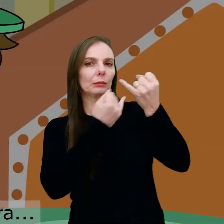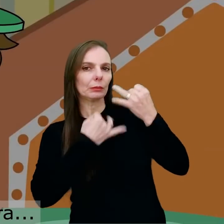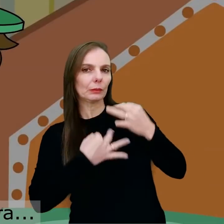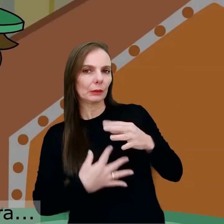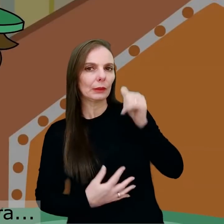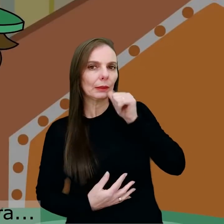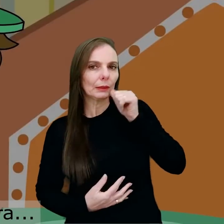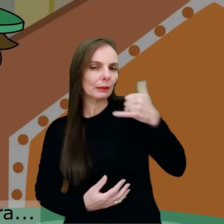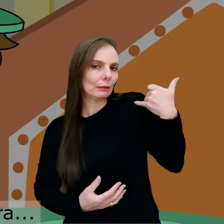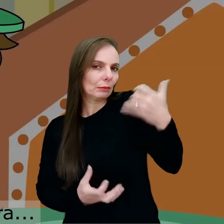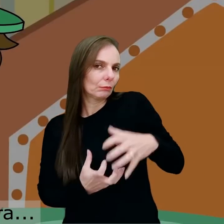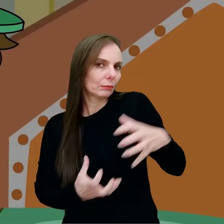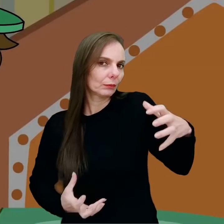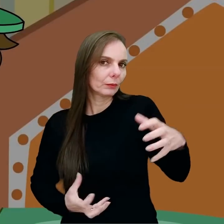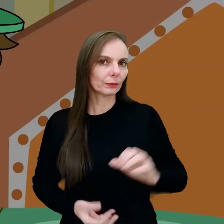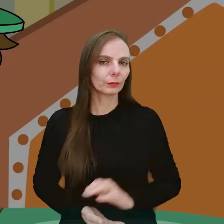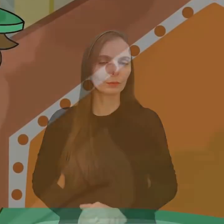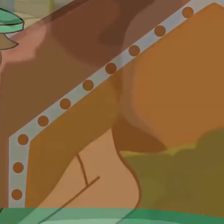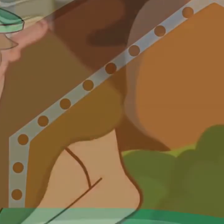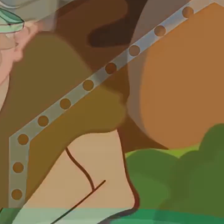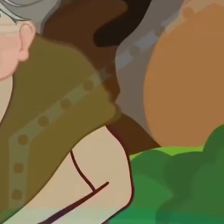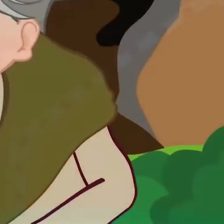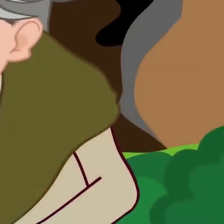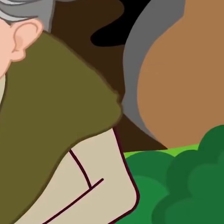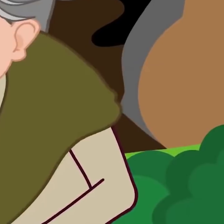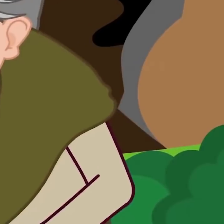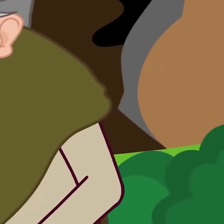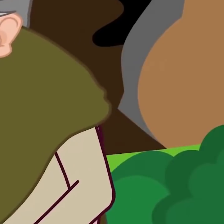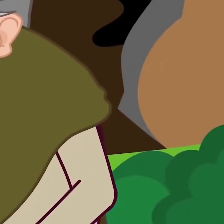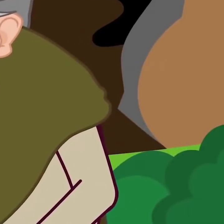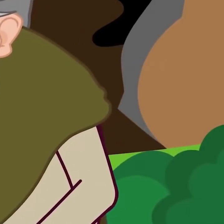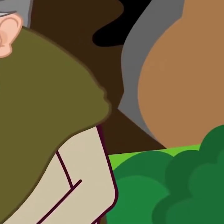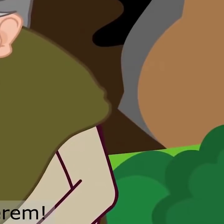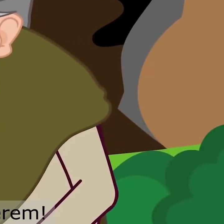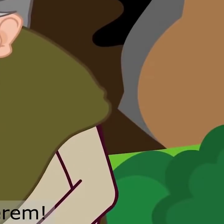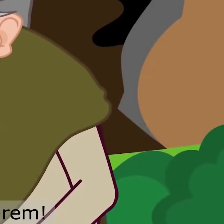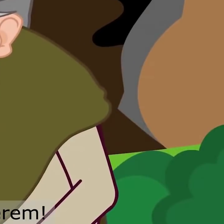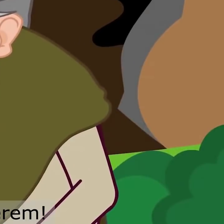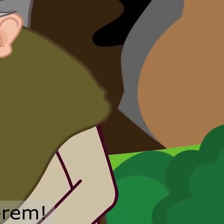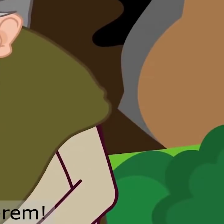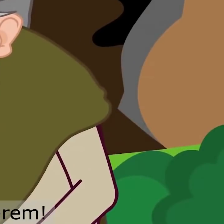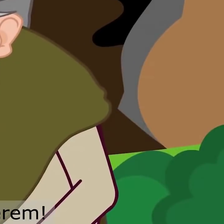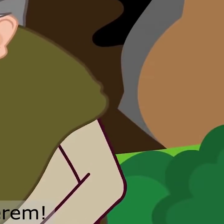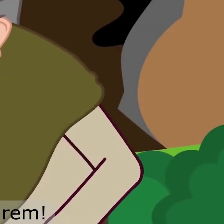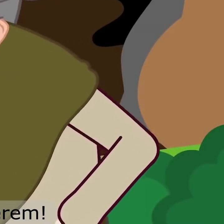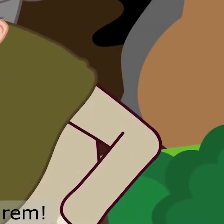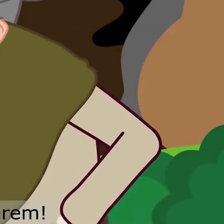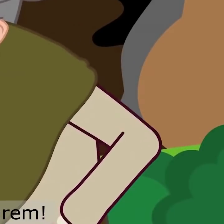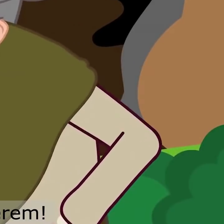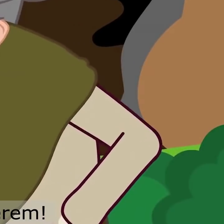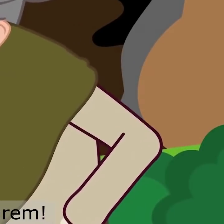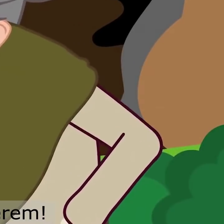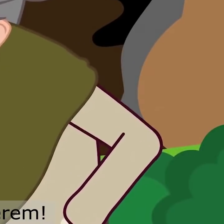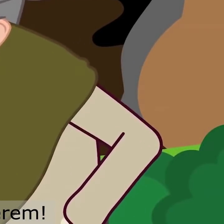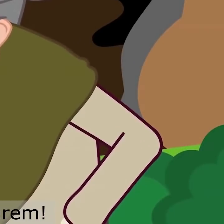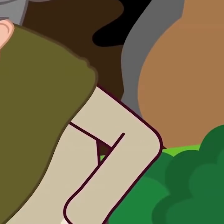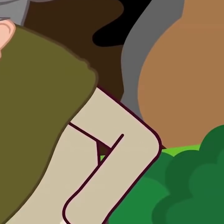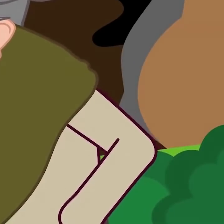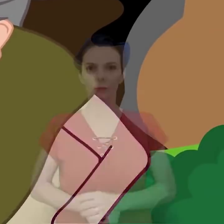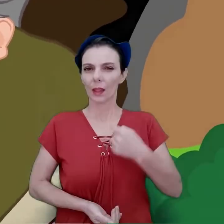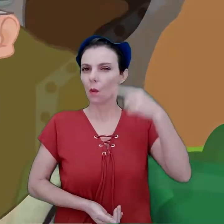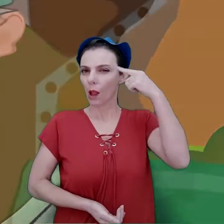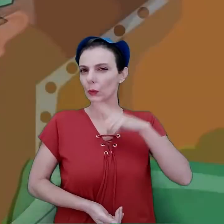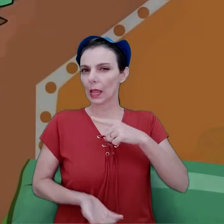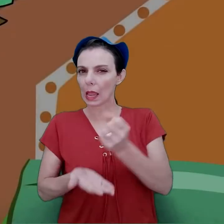palavras da velha senhora. Mas cuidado! Não beba nada que elas lhe oferecerem.